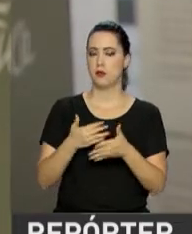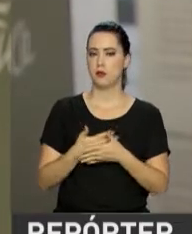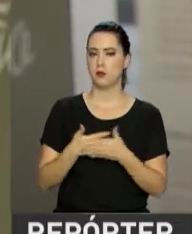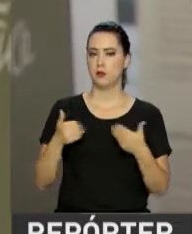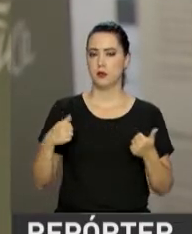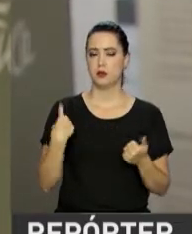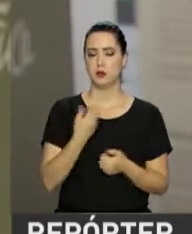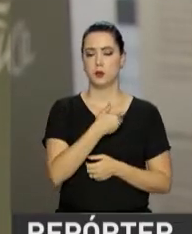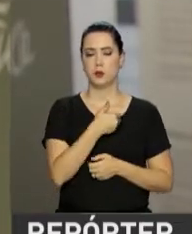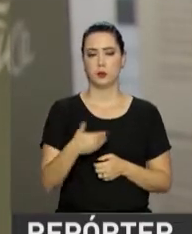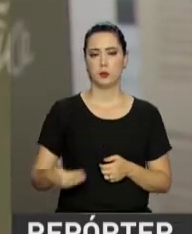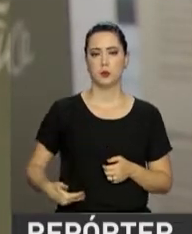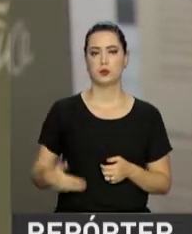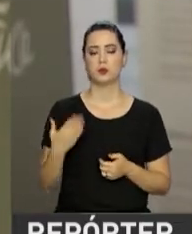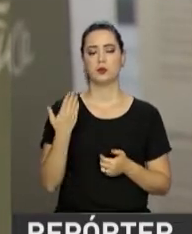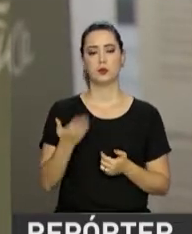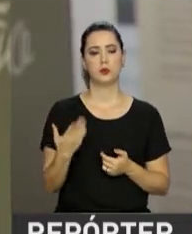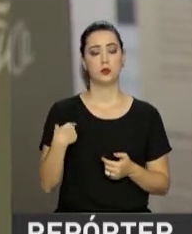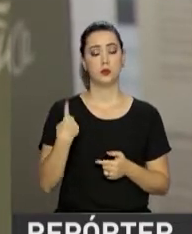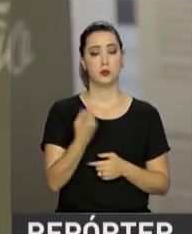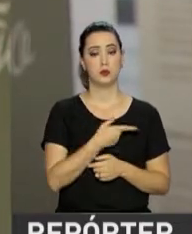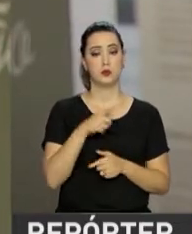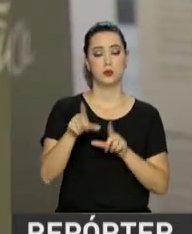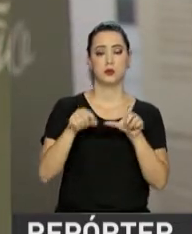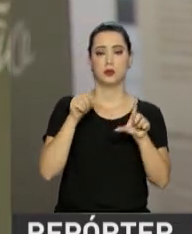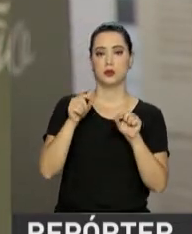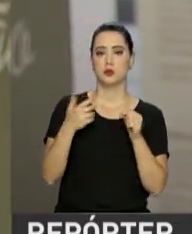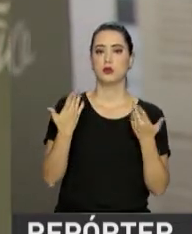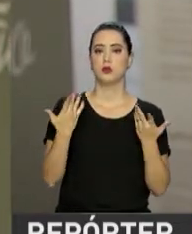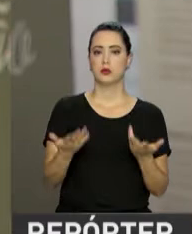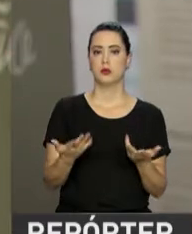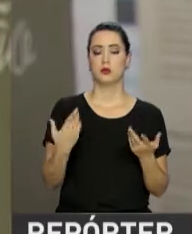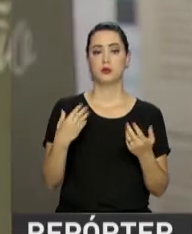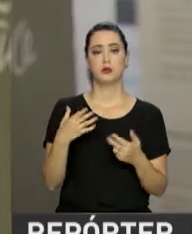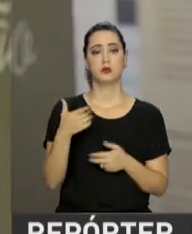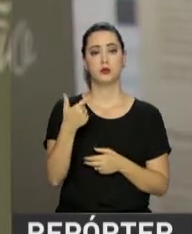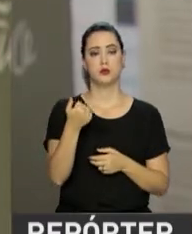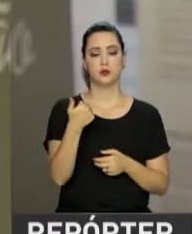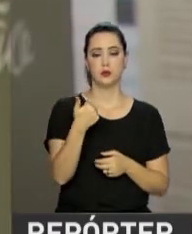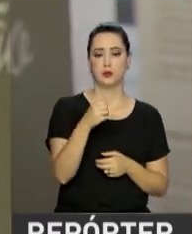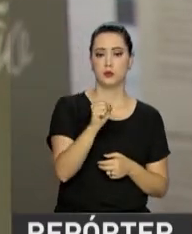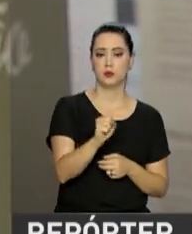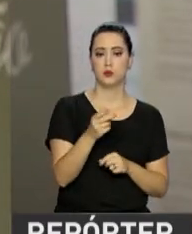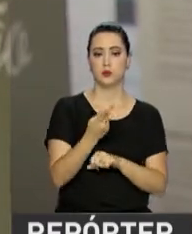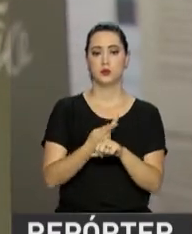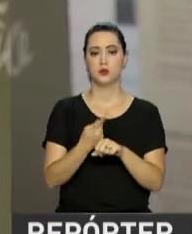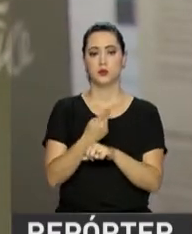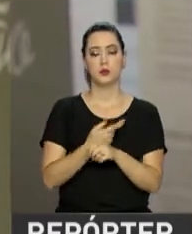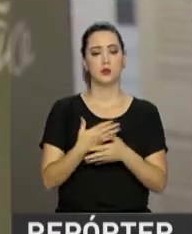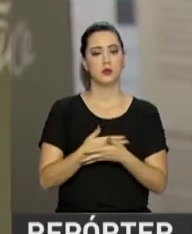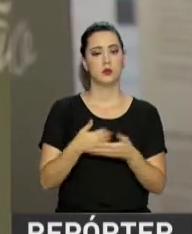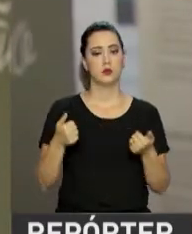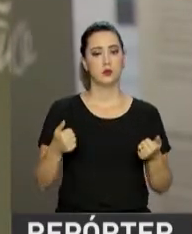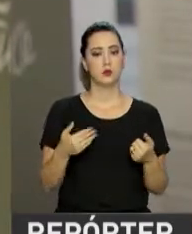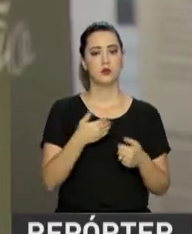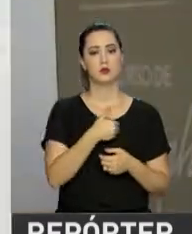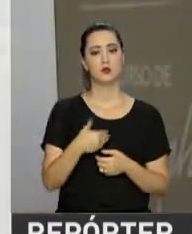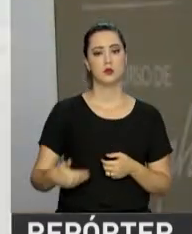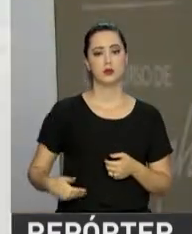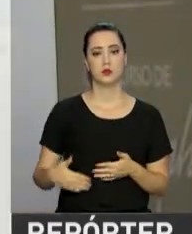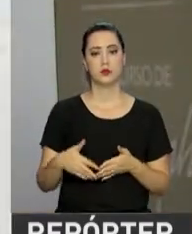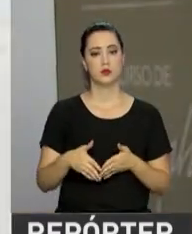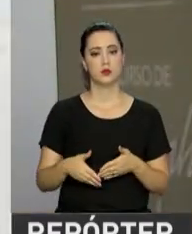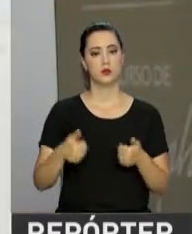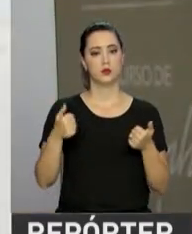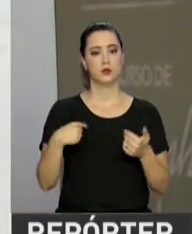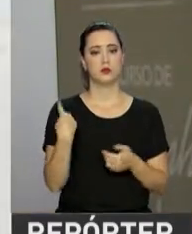governantes nossos candidatos nas eleições de 2008 a gente poder buscar uma melhora uma melhor forma de governo se